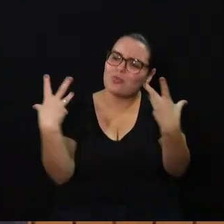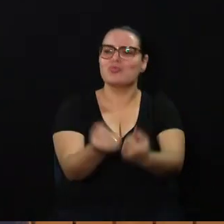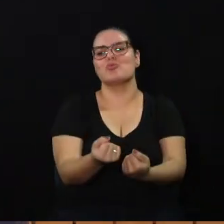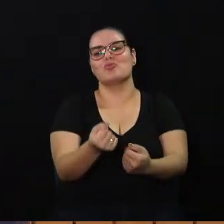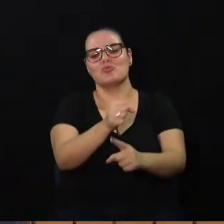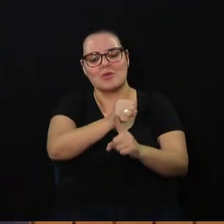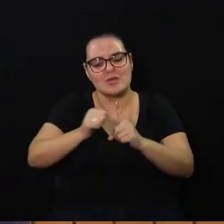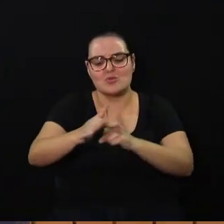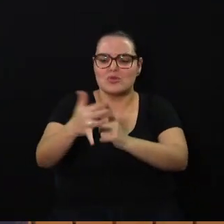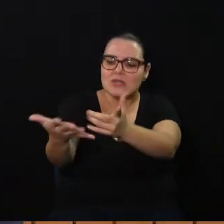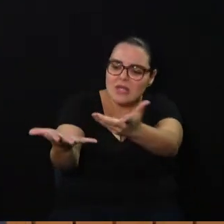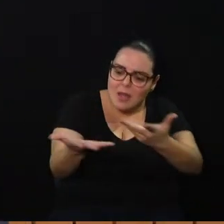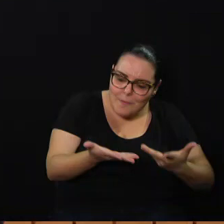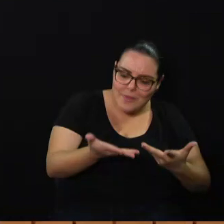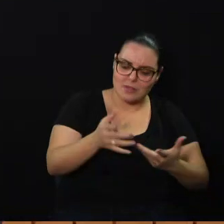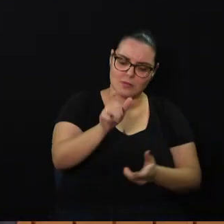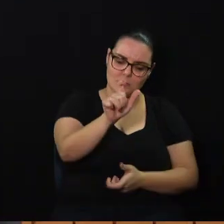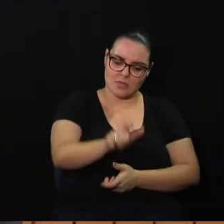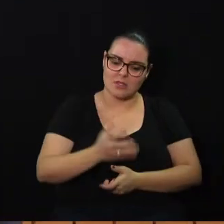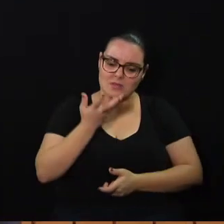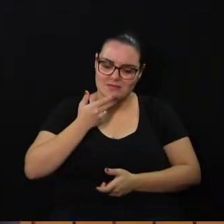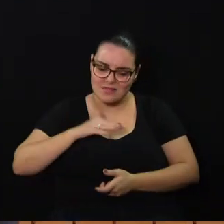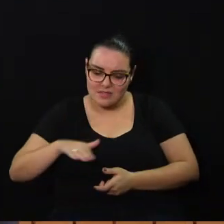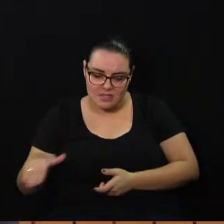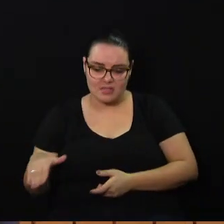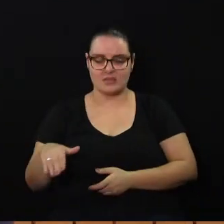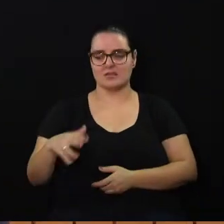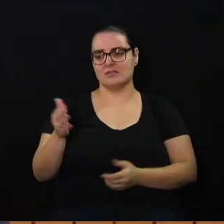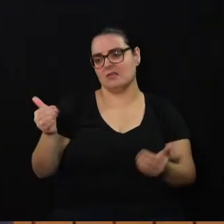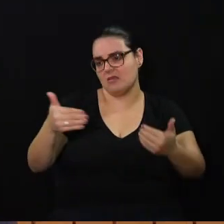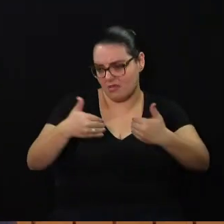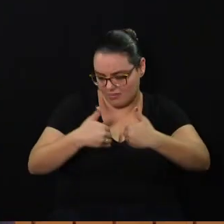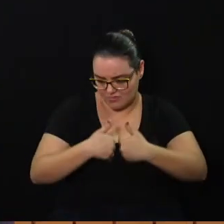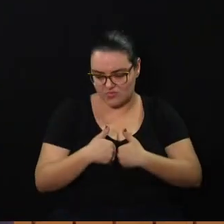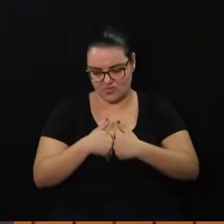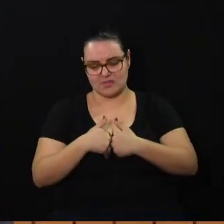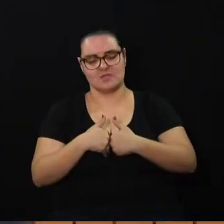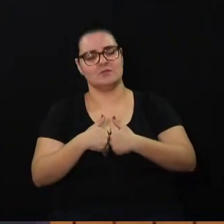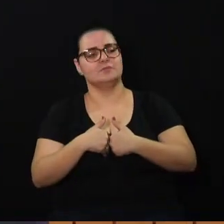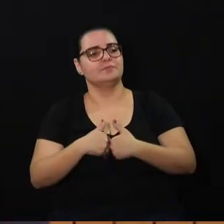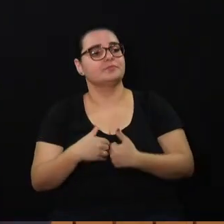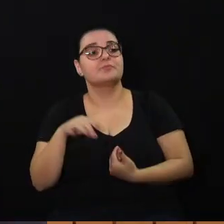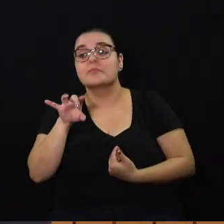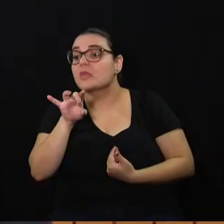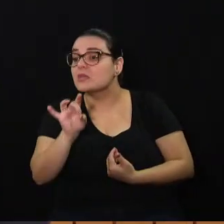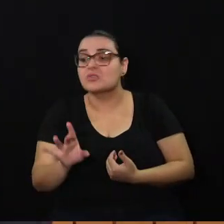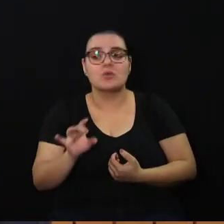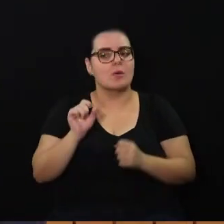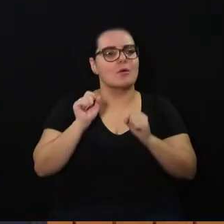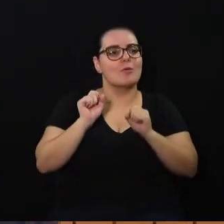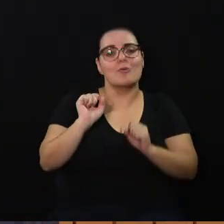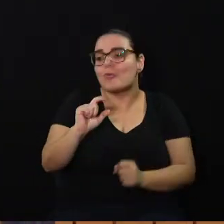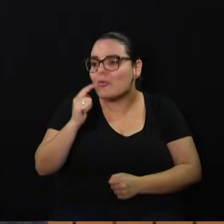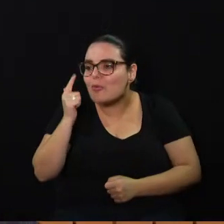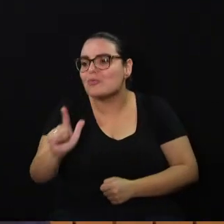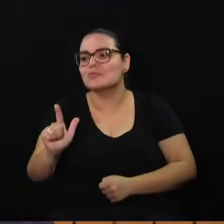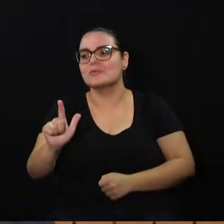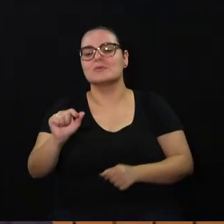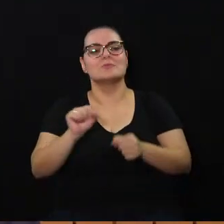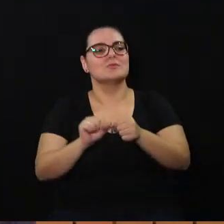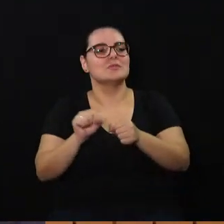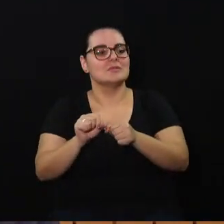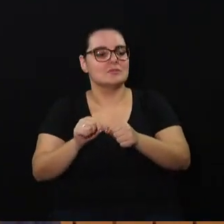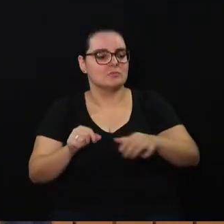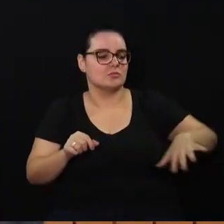forma ativa intensa da vida social na medida do que for possível e é isso só pode ser feito mediante uma ampla parceria entre o setor privado